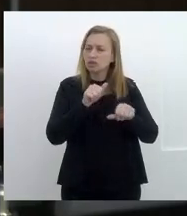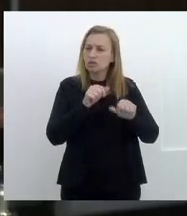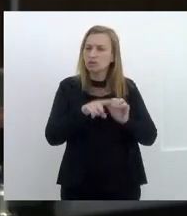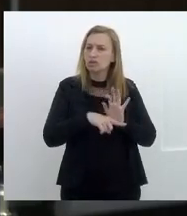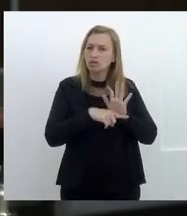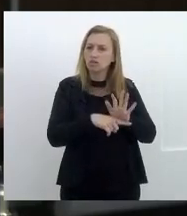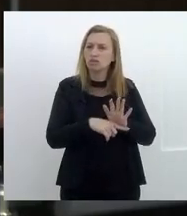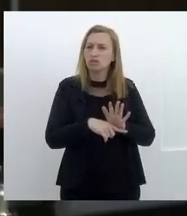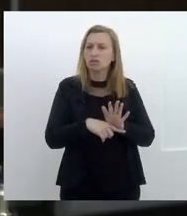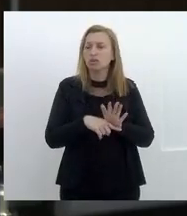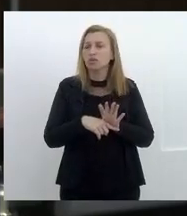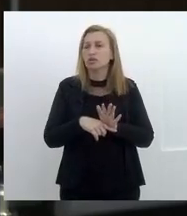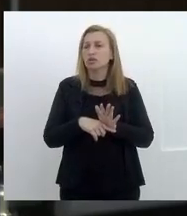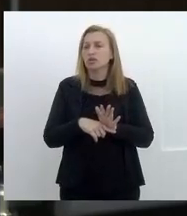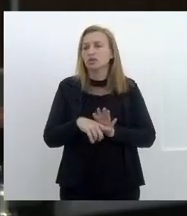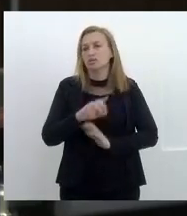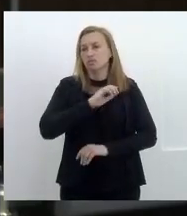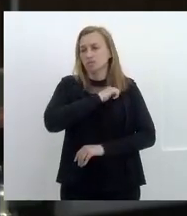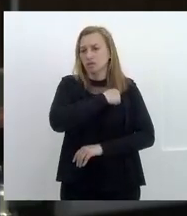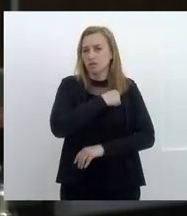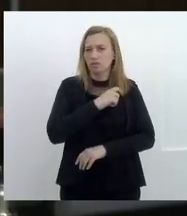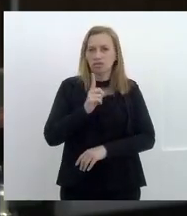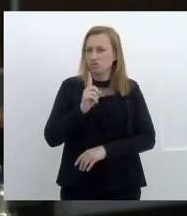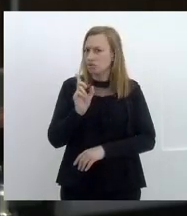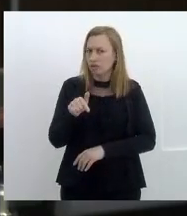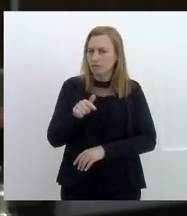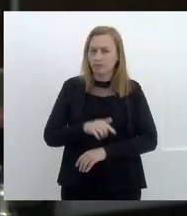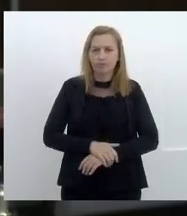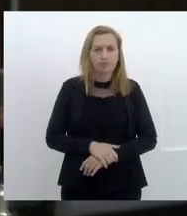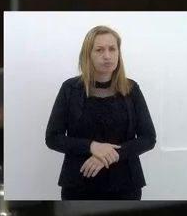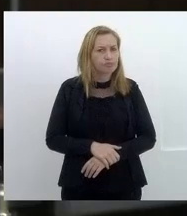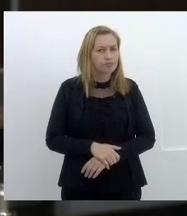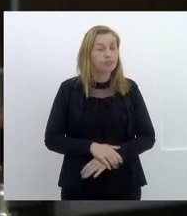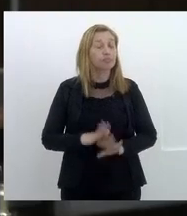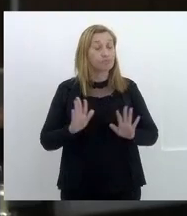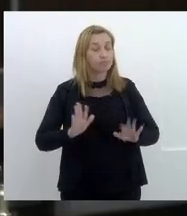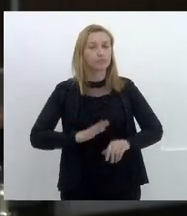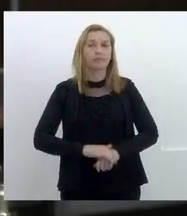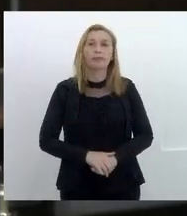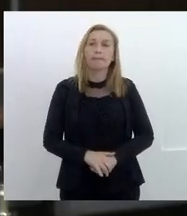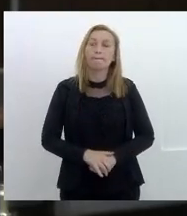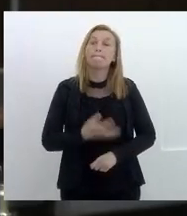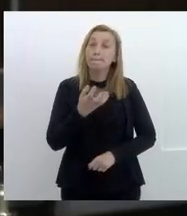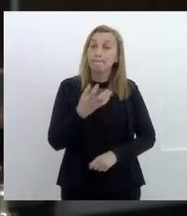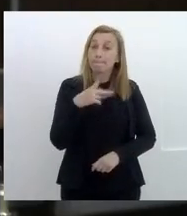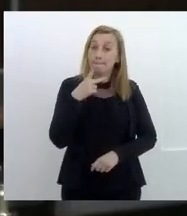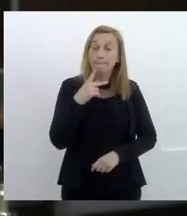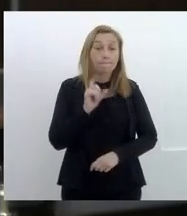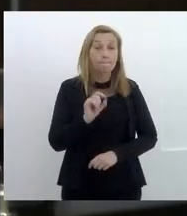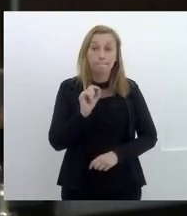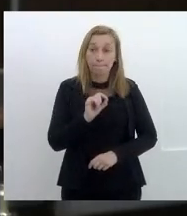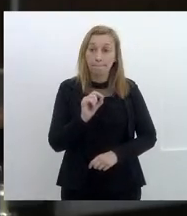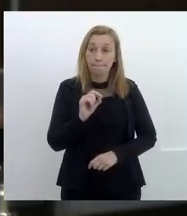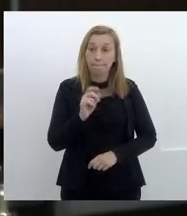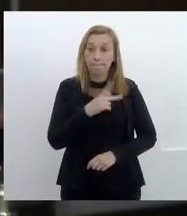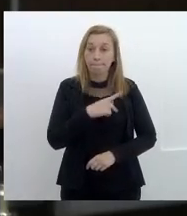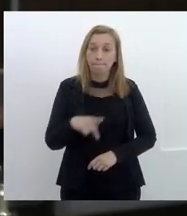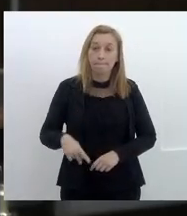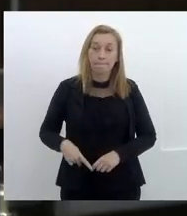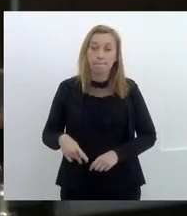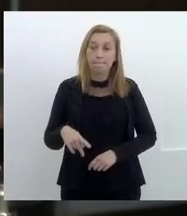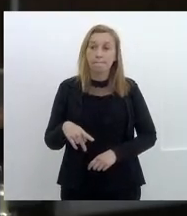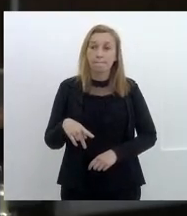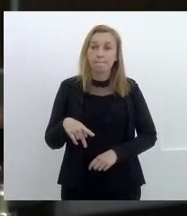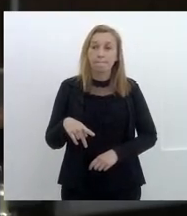recuperação fiscal isso não é recuperação fiscal a partir daí eu quero dizer Presidente Rodrigo Amorim